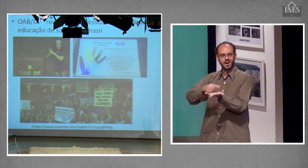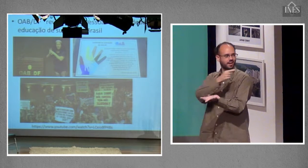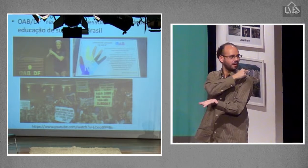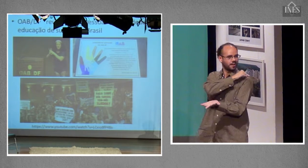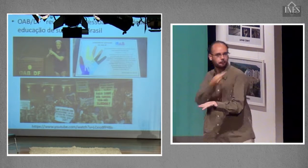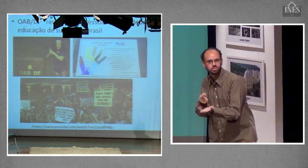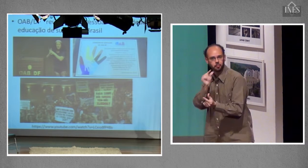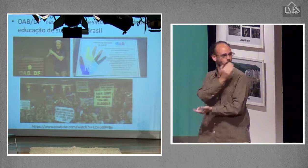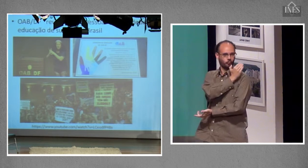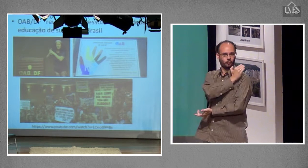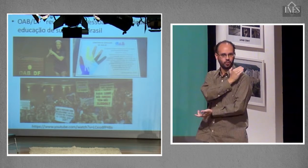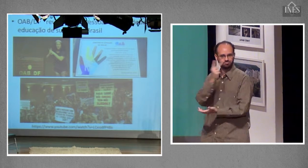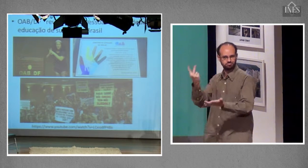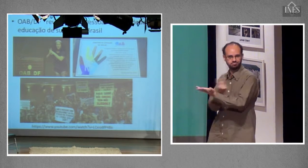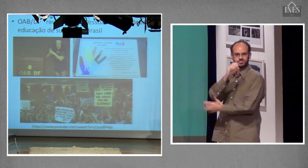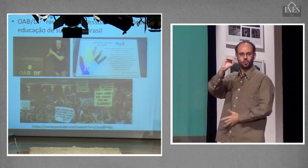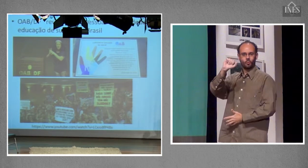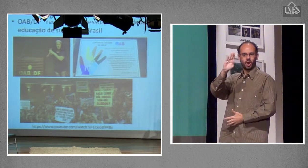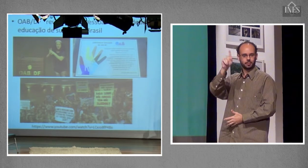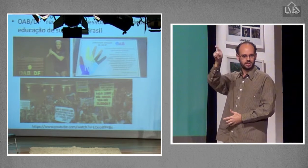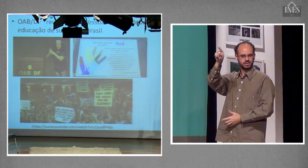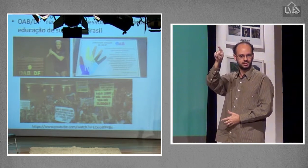Parece que foi ontem, né? Nossa,